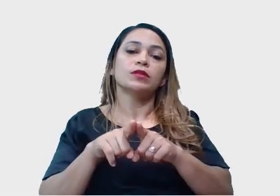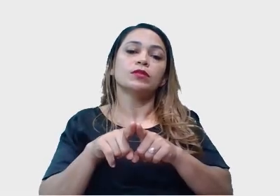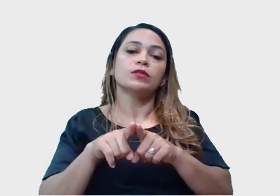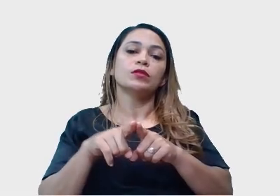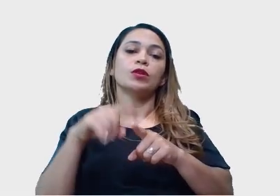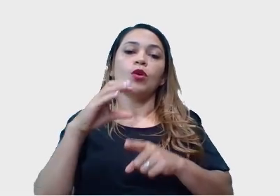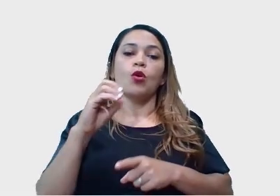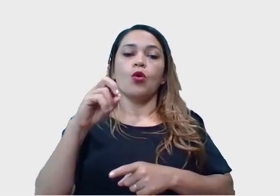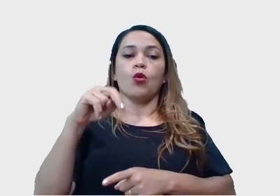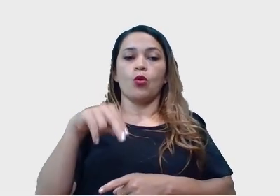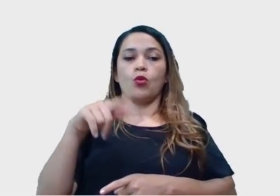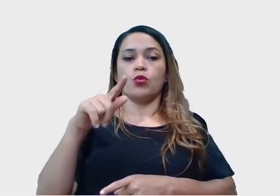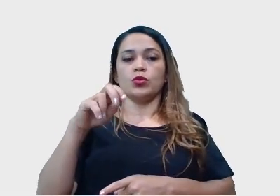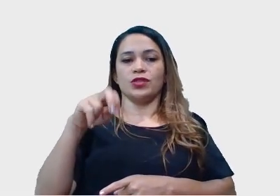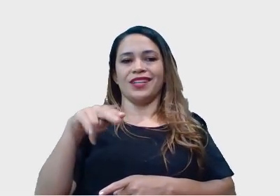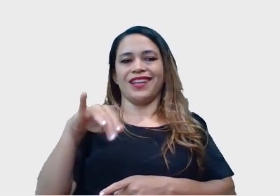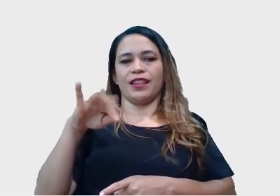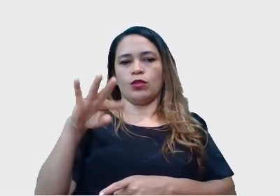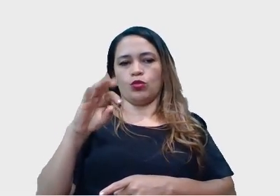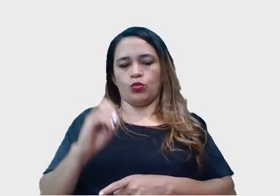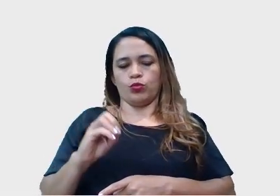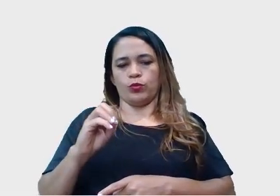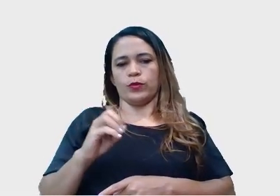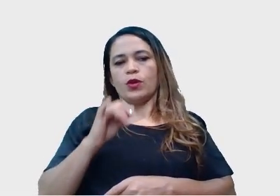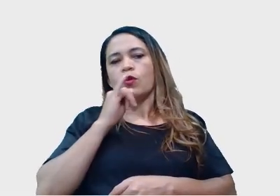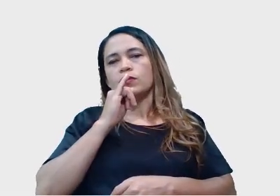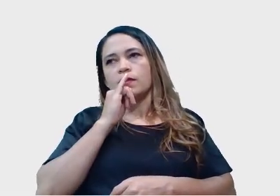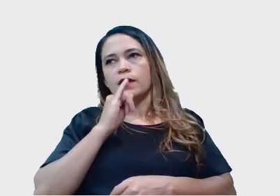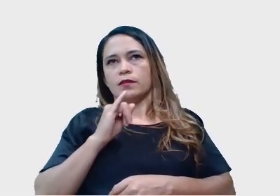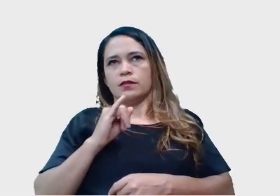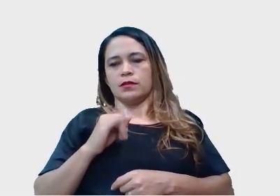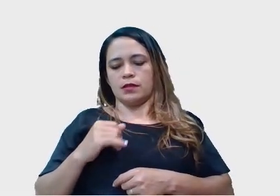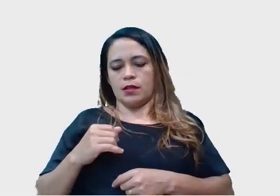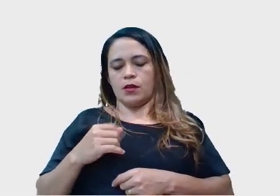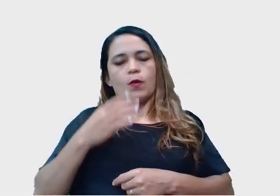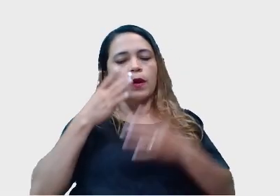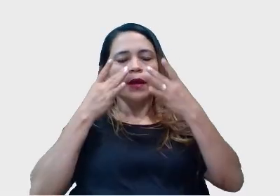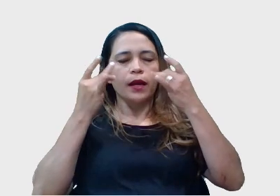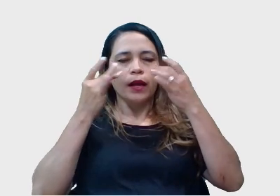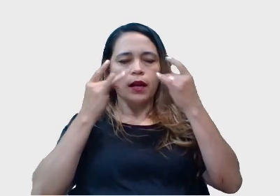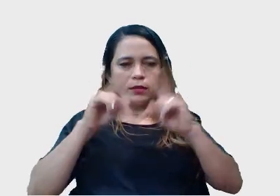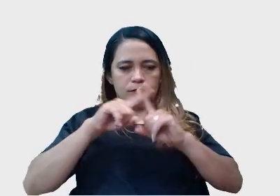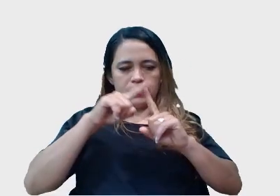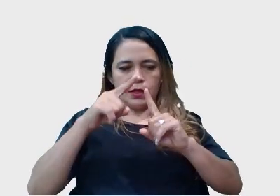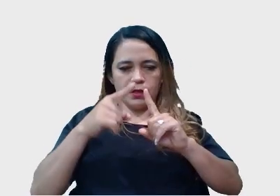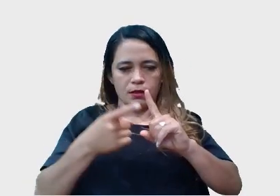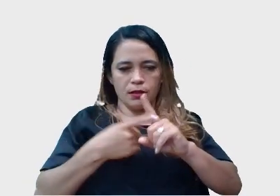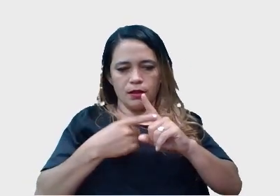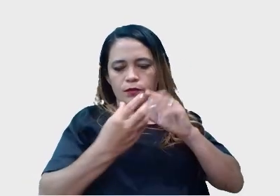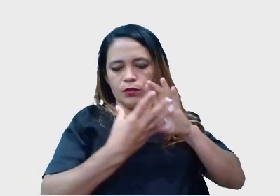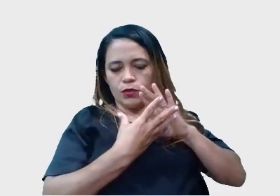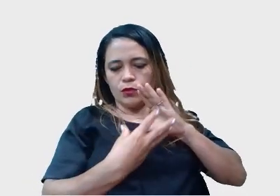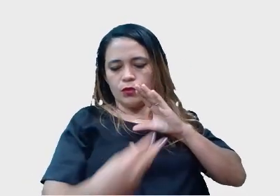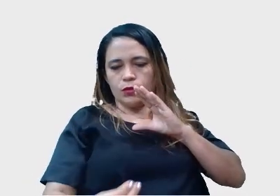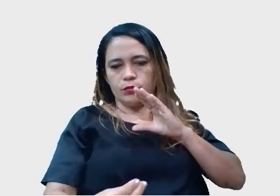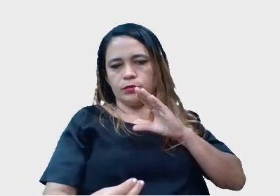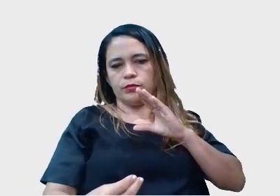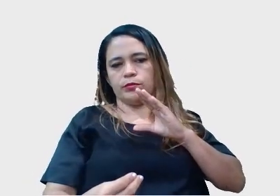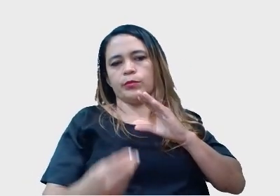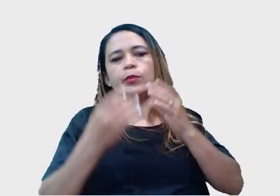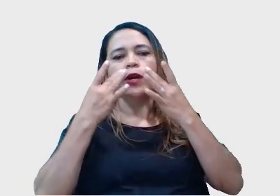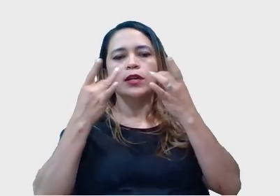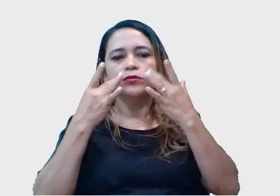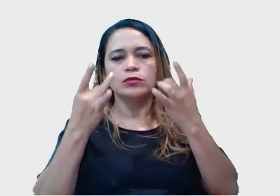transmissão congênita? É a mãe passando para o bebê, quando a mãe está grávida, tá bom? Então, isso aqui é uma forma de transmissão da doença